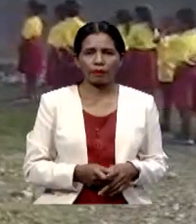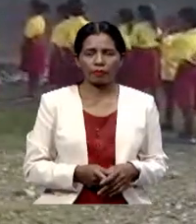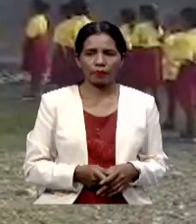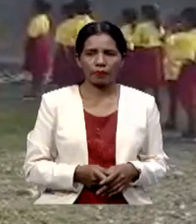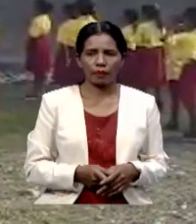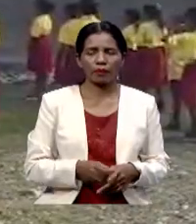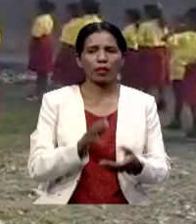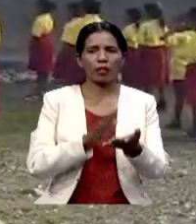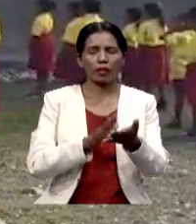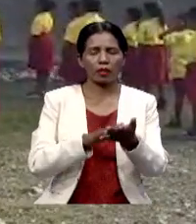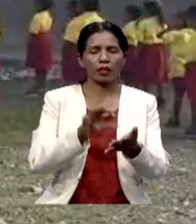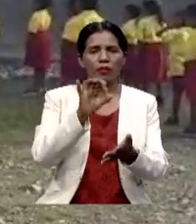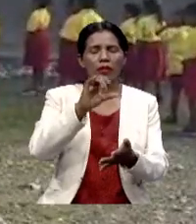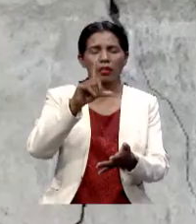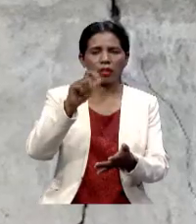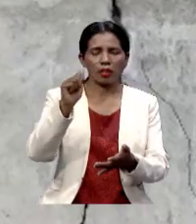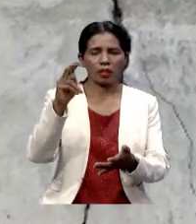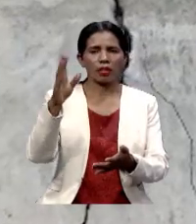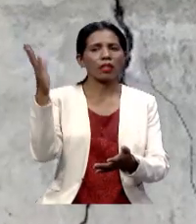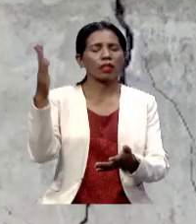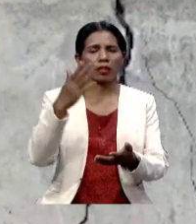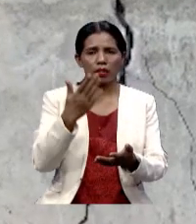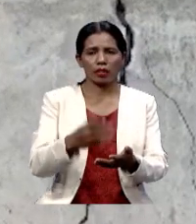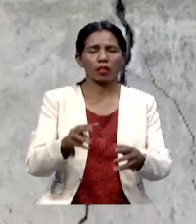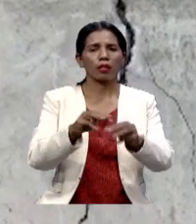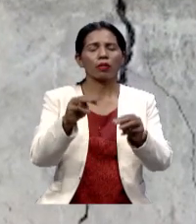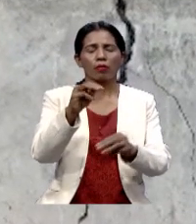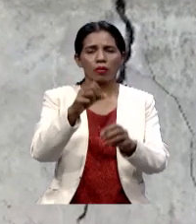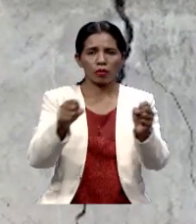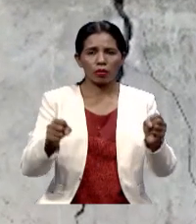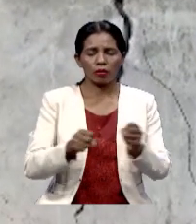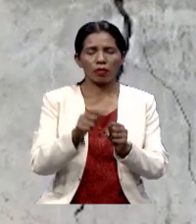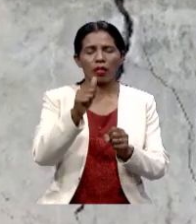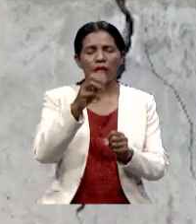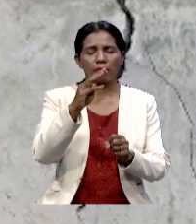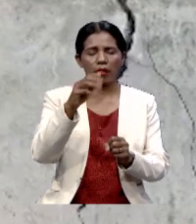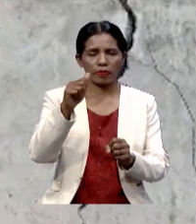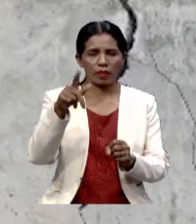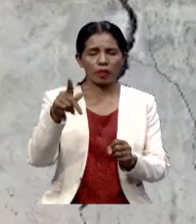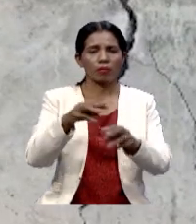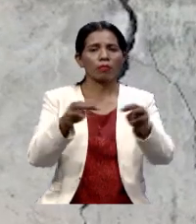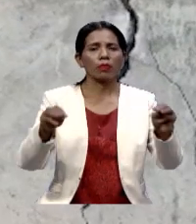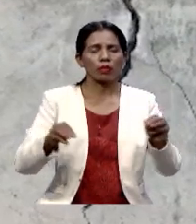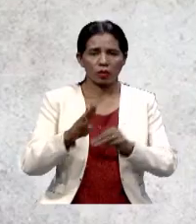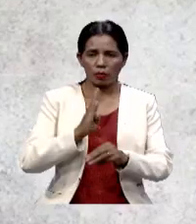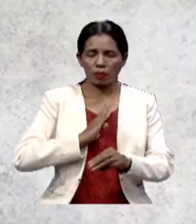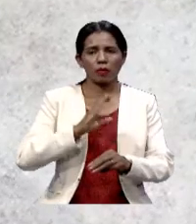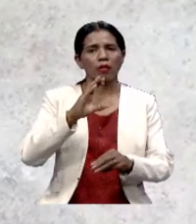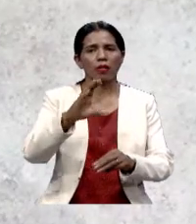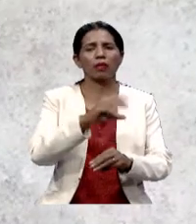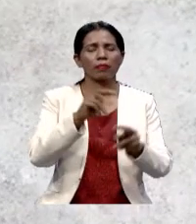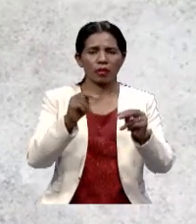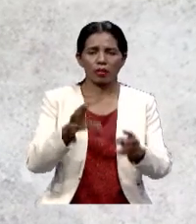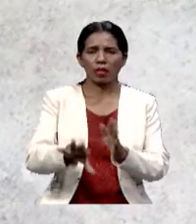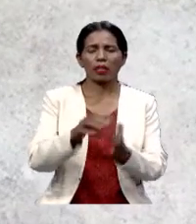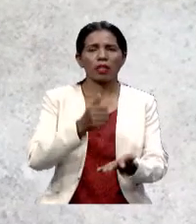Condição escola básica filial Alenlac neve localiza iha mumana suku abafala posto administrativo kelkai município Baucau precisa retang